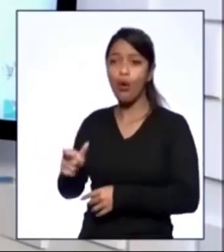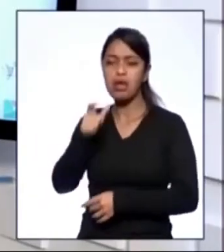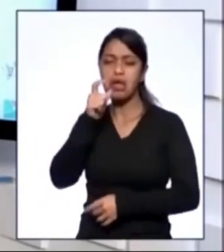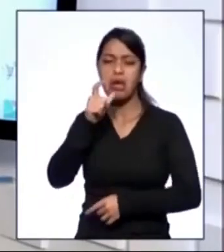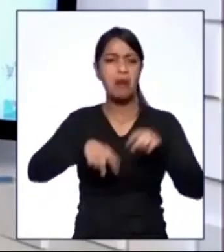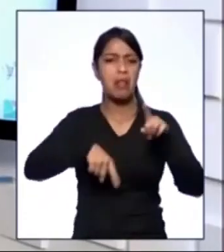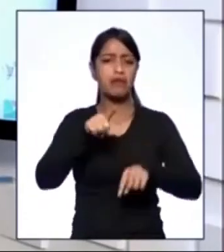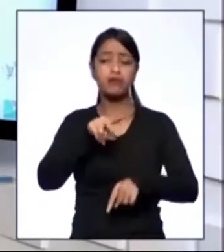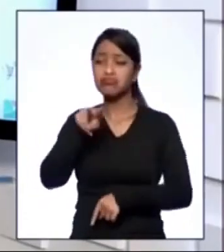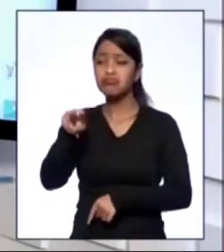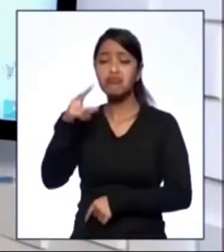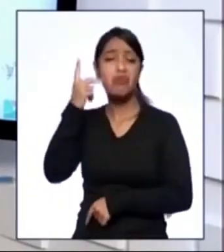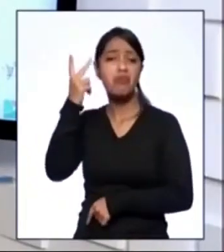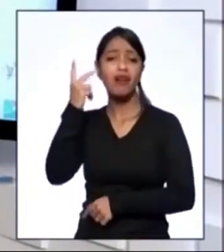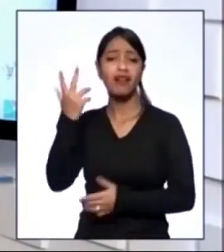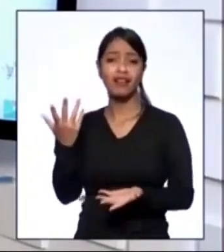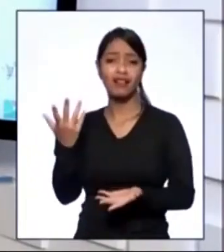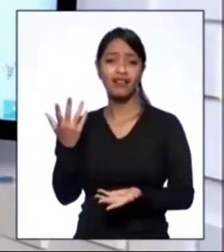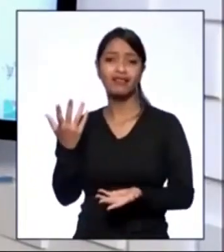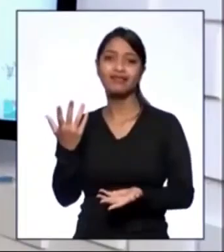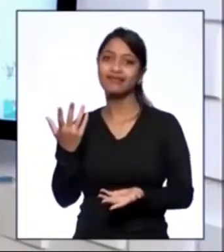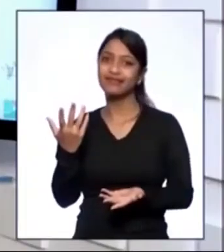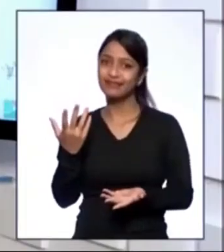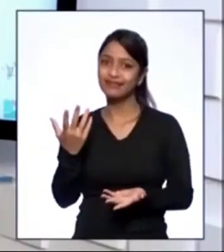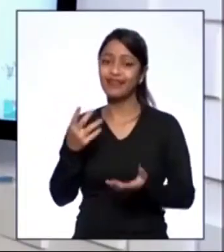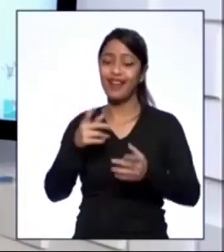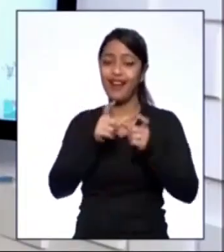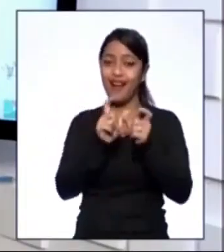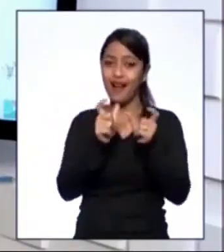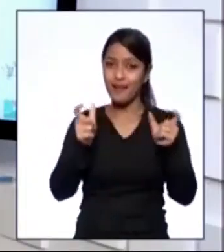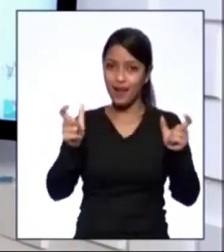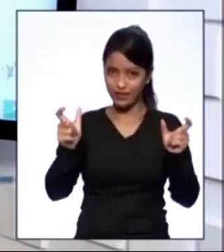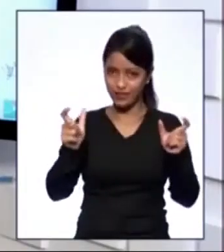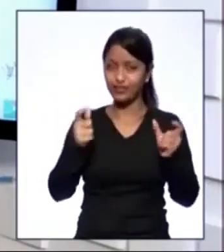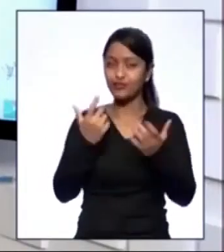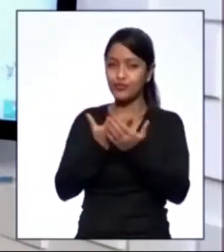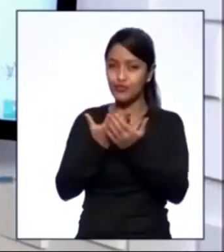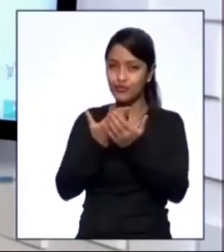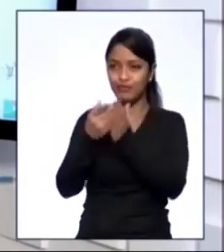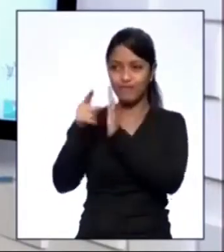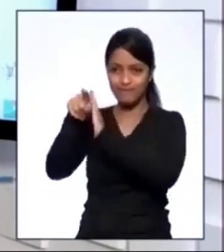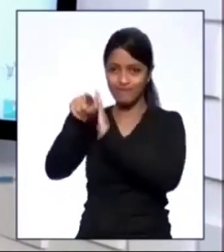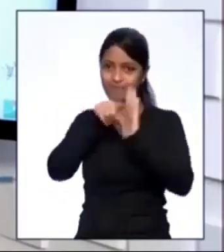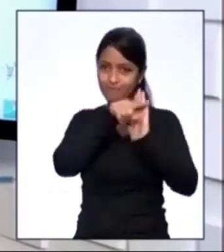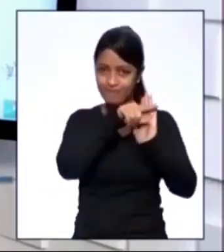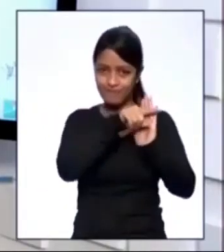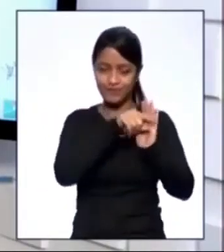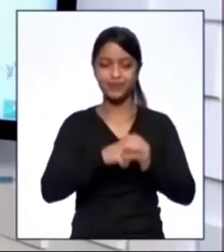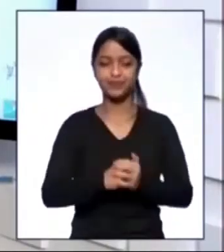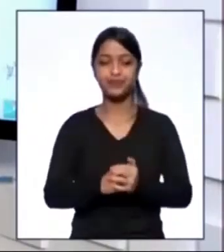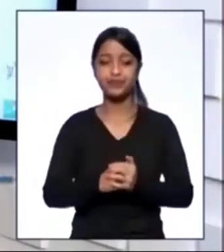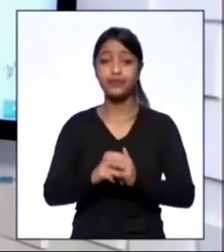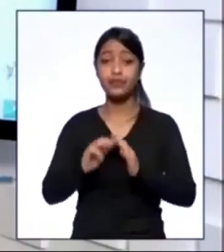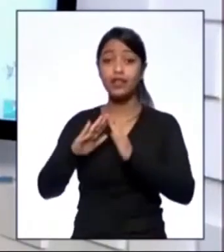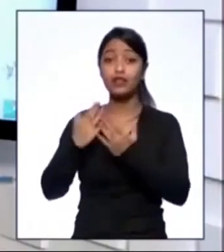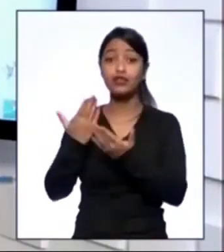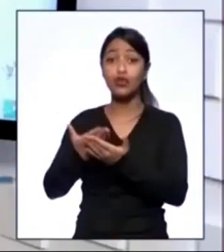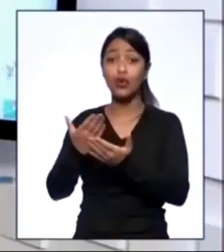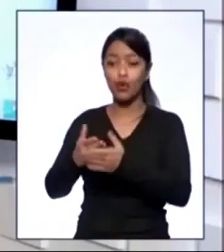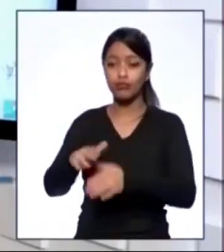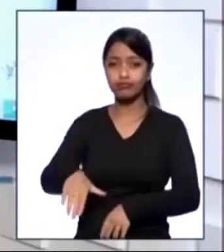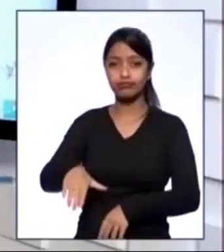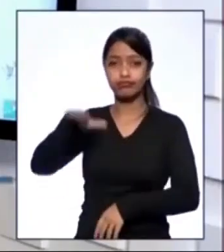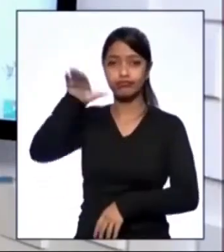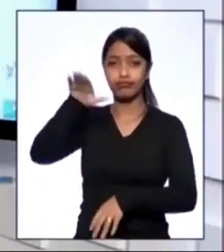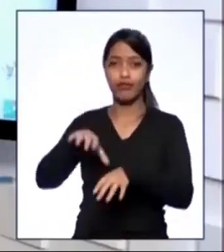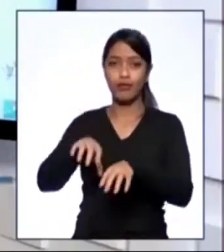entendeu existir e ela vai catalogar. Só, por favor. Formação escolar. Quanto mais tempo você fica na escola, mais tempo você